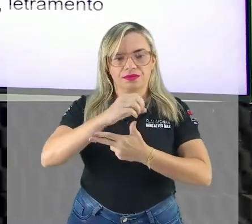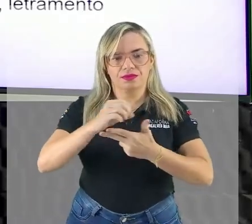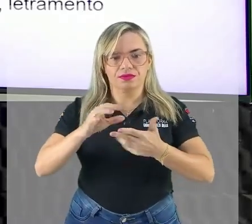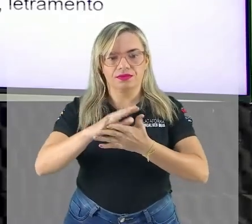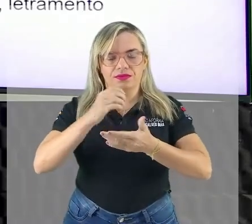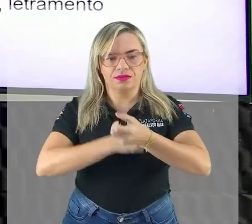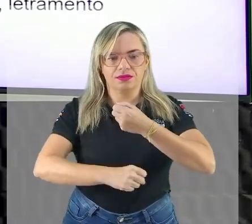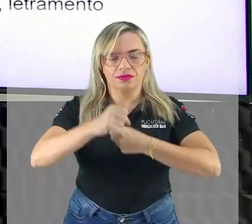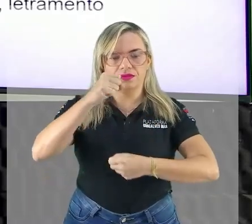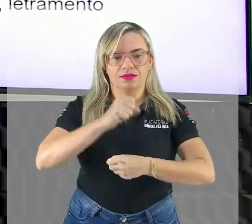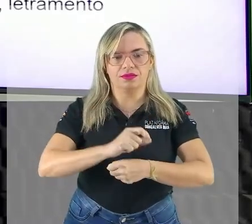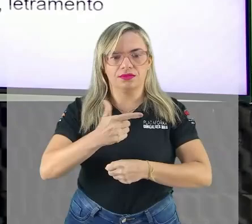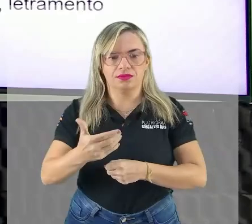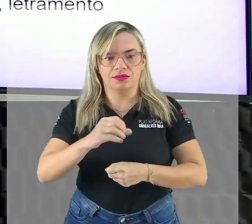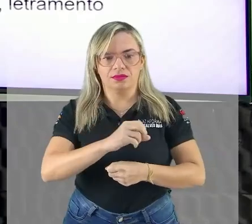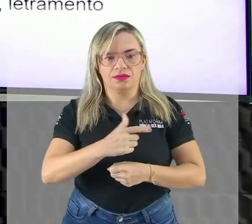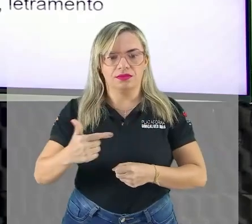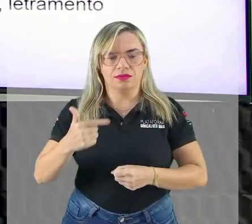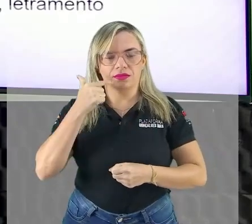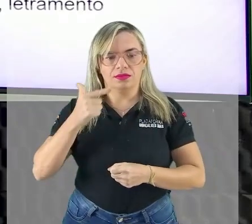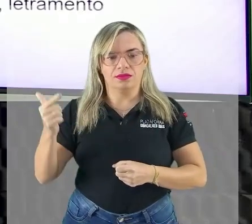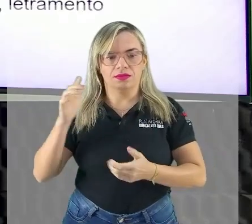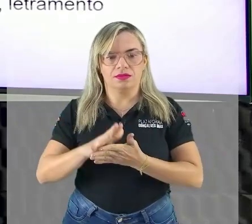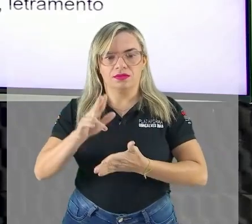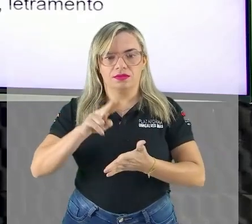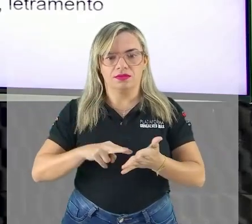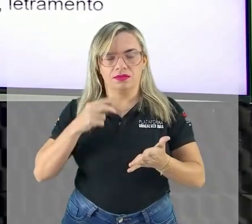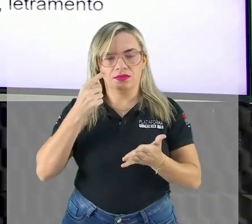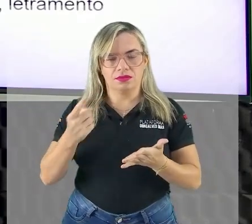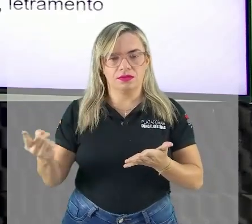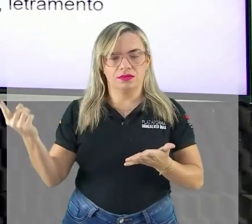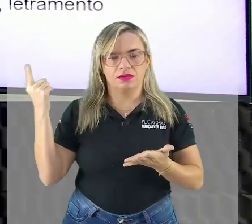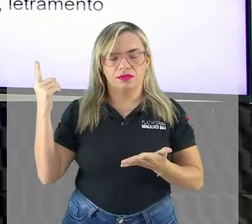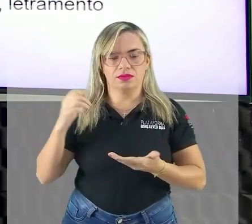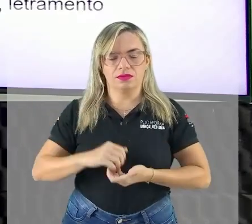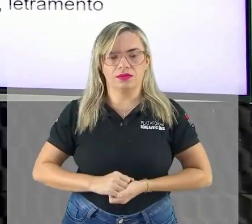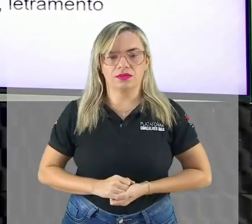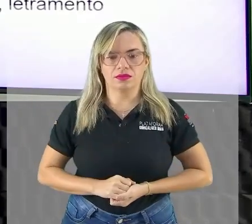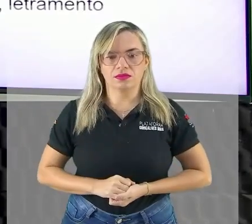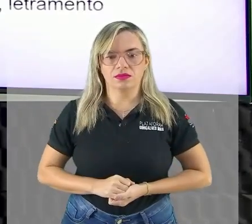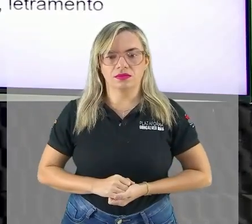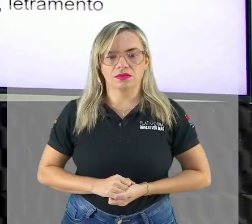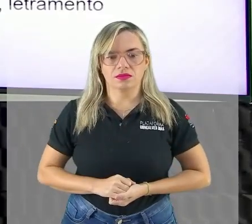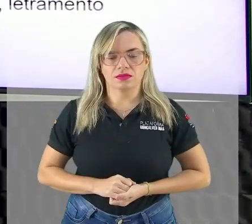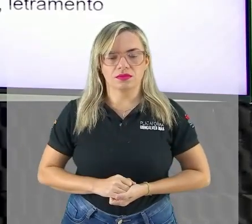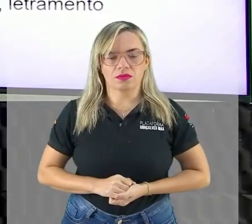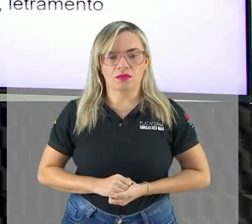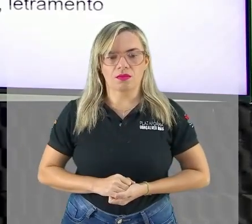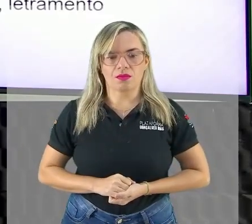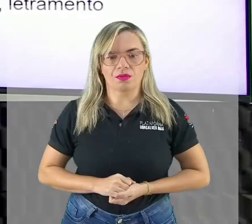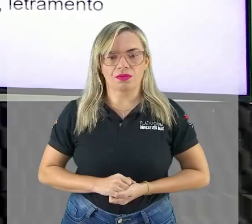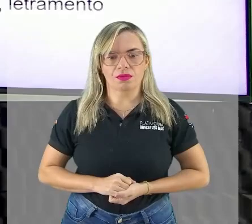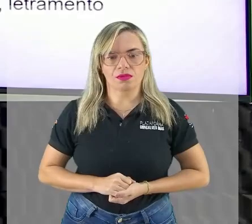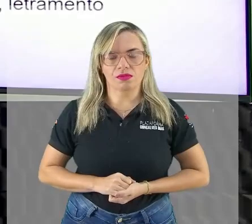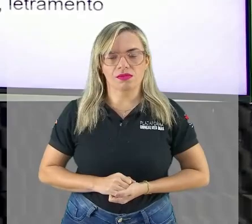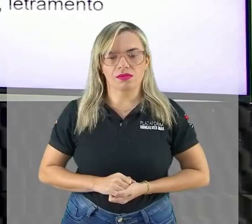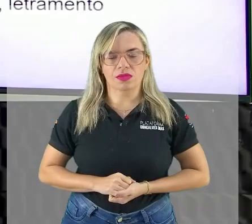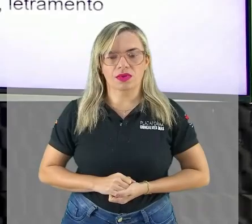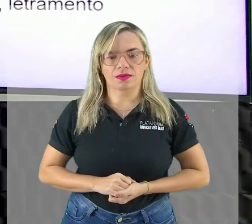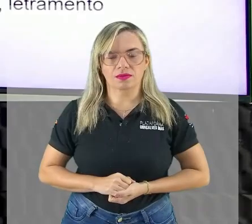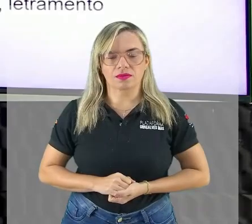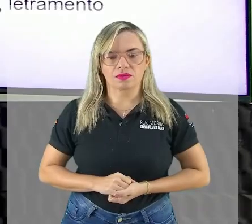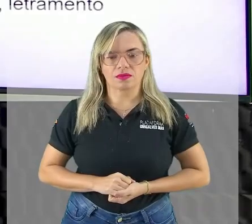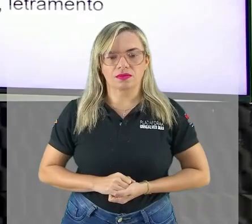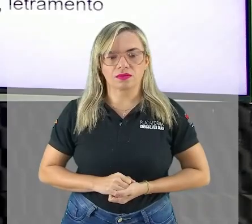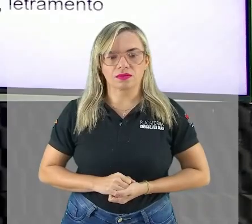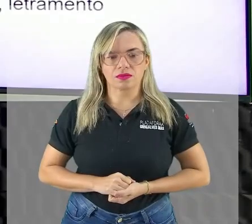2022, com a leitura do texto. São vários os fatores internos e externos que influenciam os